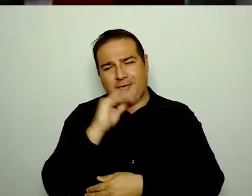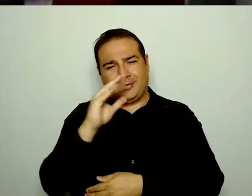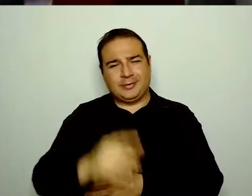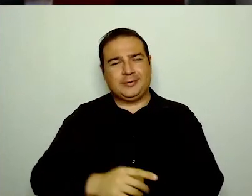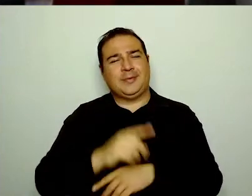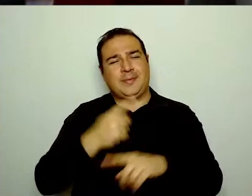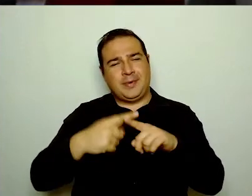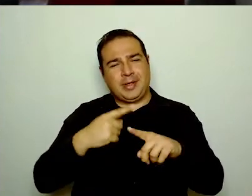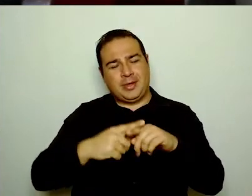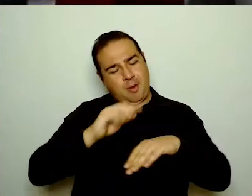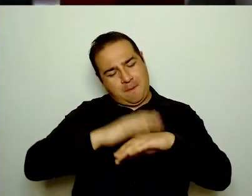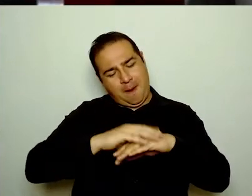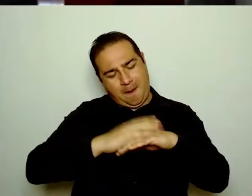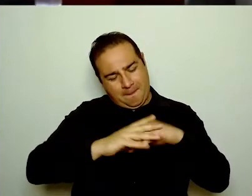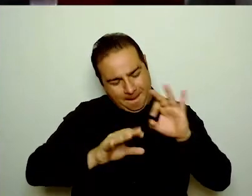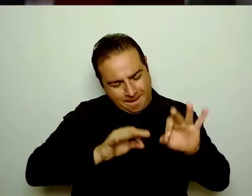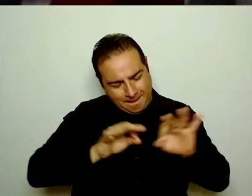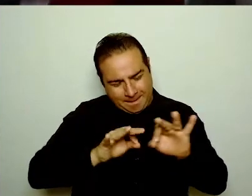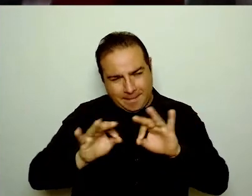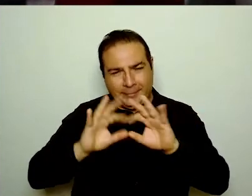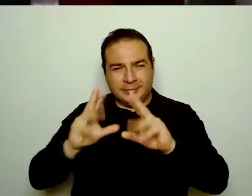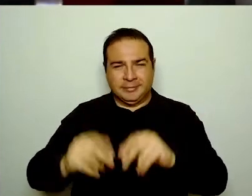era feito manualmente. Em